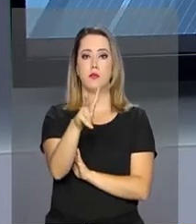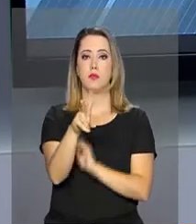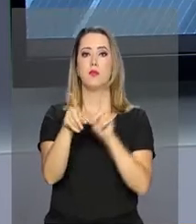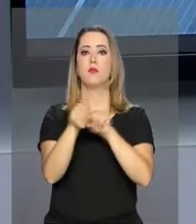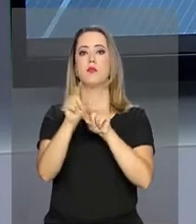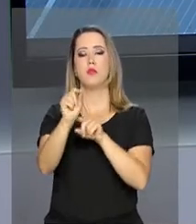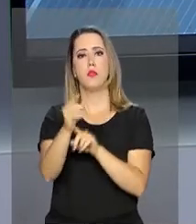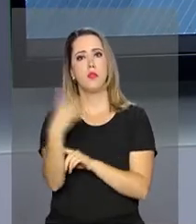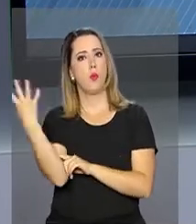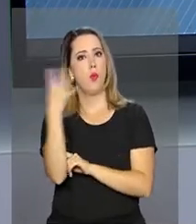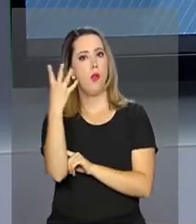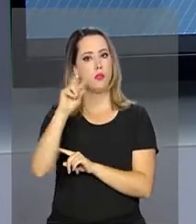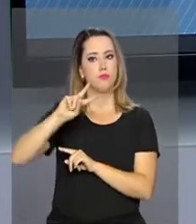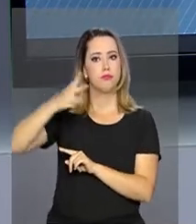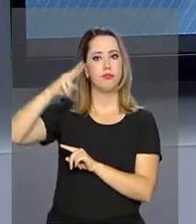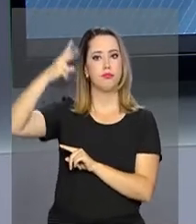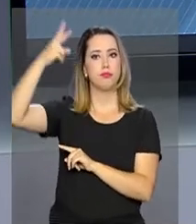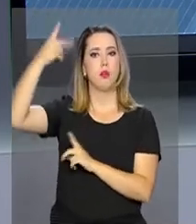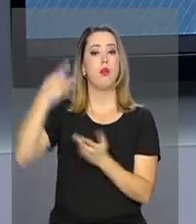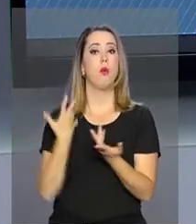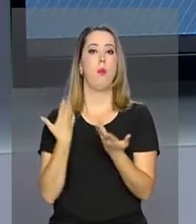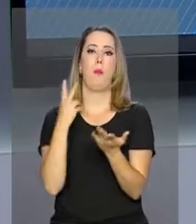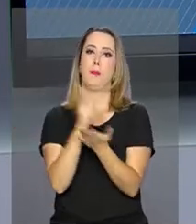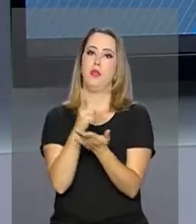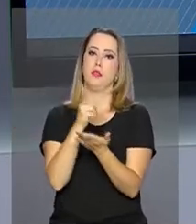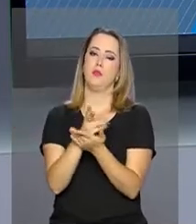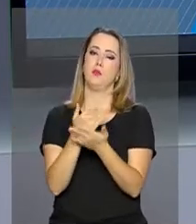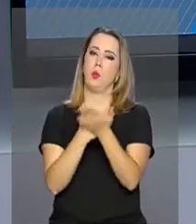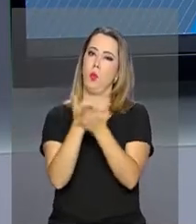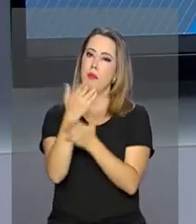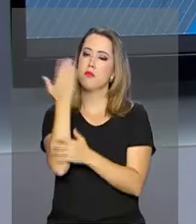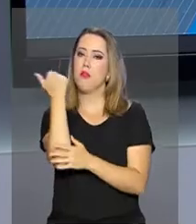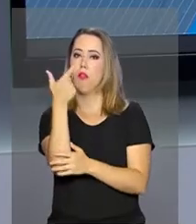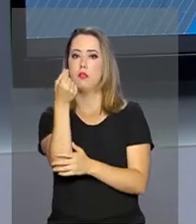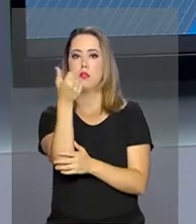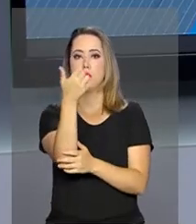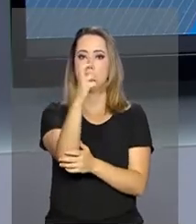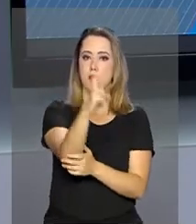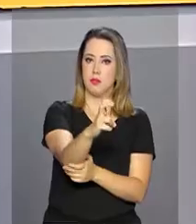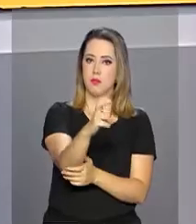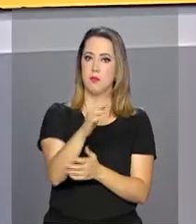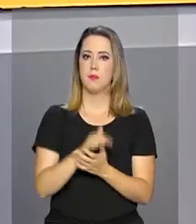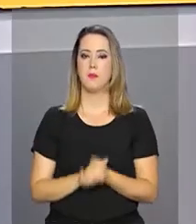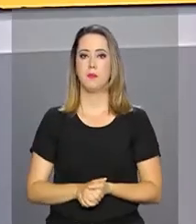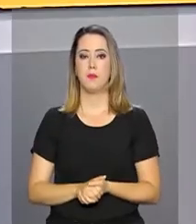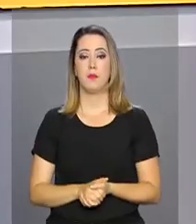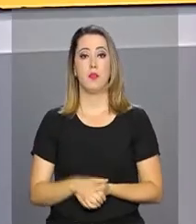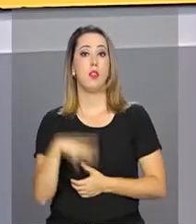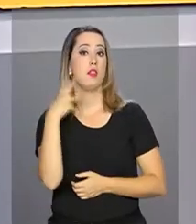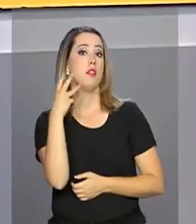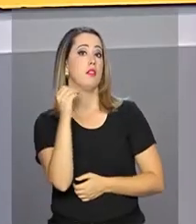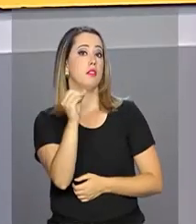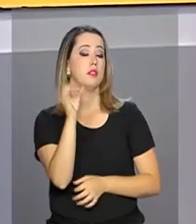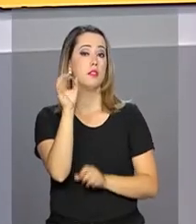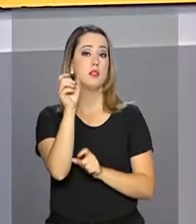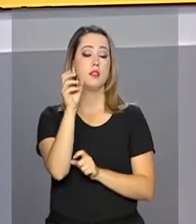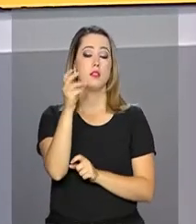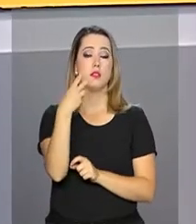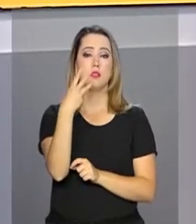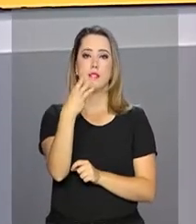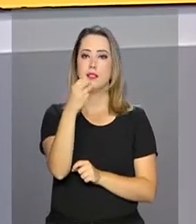o índice recuperou assim o mesmo patamar de abril o de 2015 30% dos brasileiros